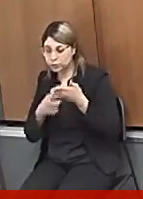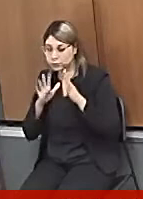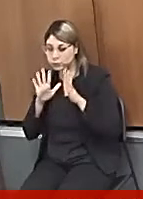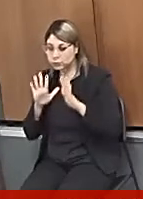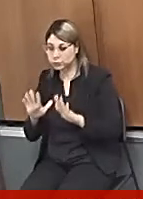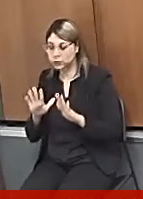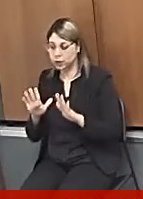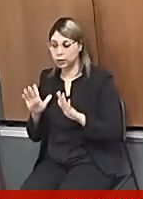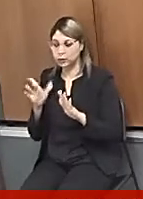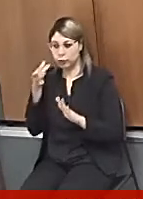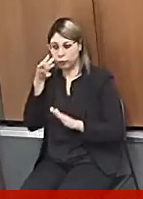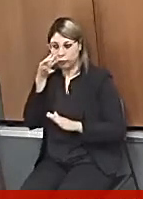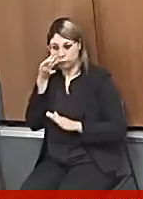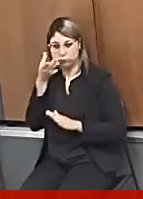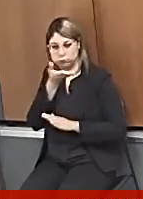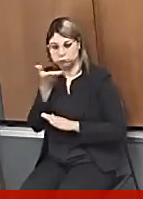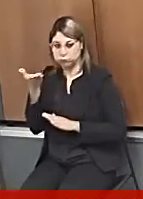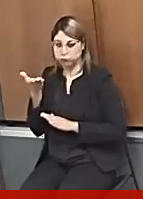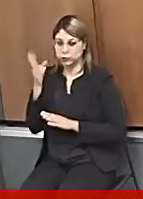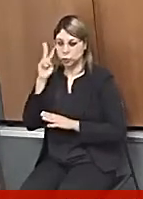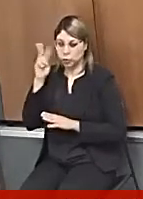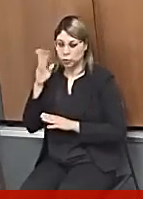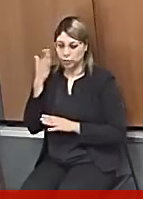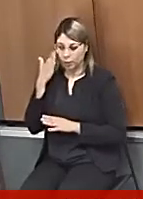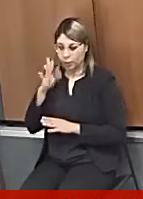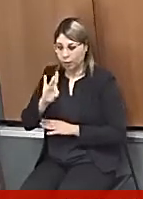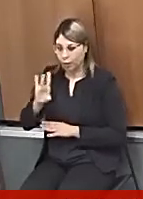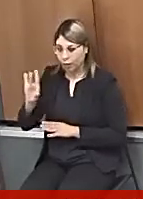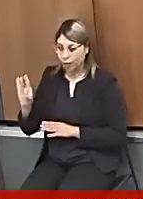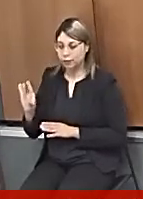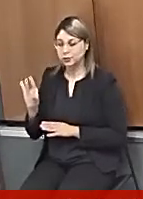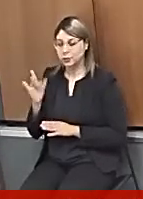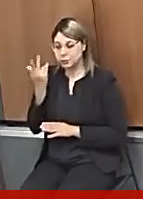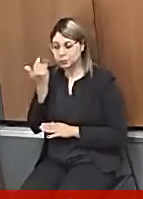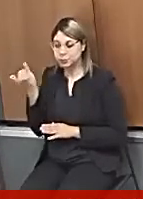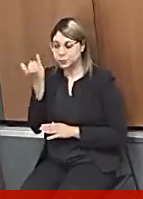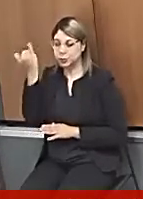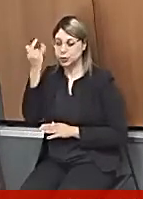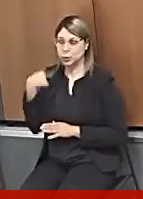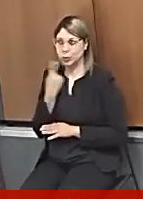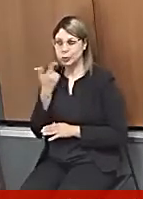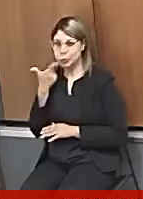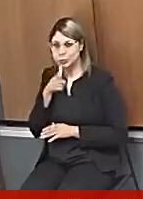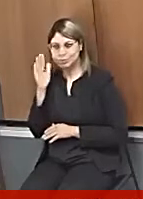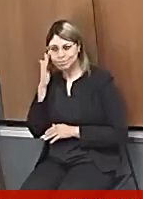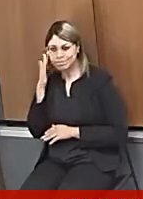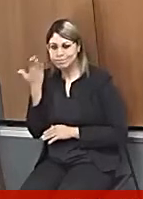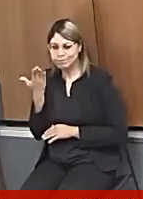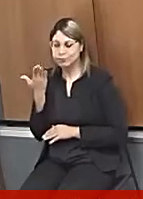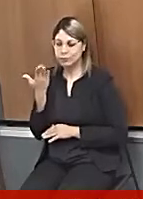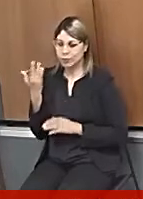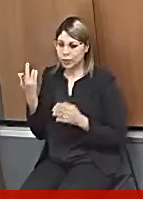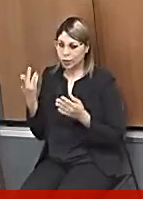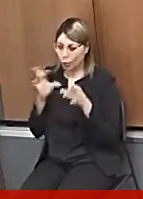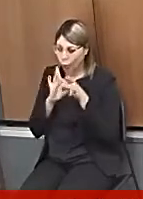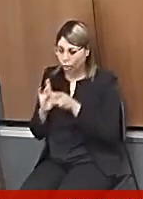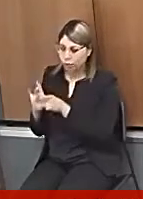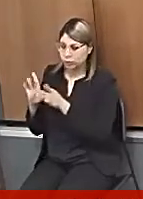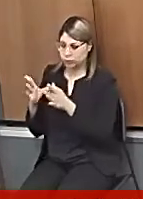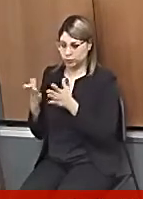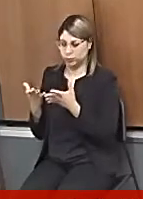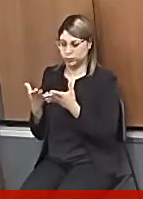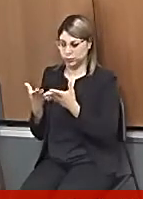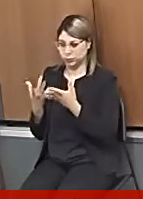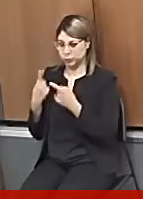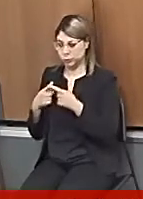presente cara a cara o fim das histórias é muito importante pra gente é entender esse contexto fático que o direito não se faz